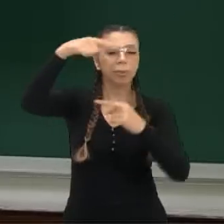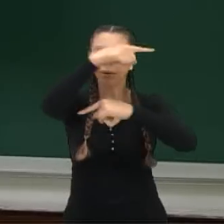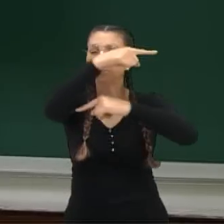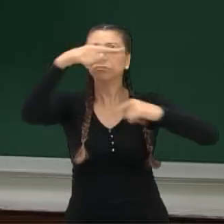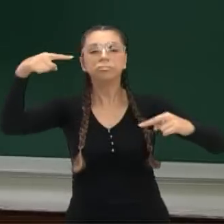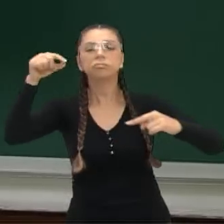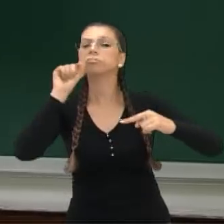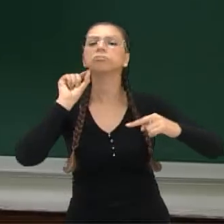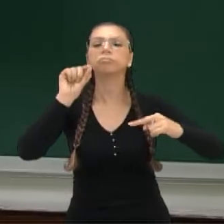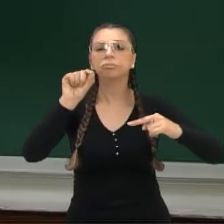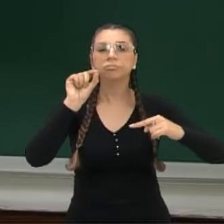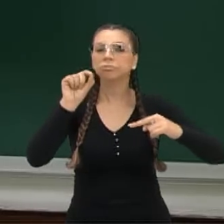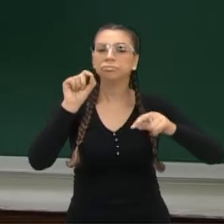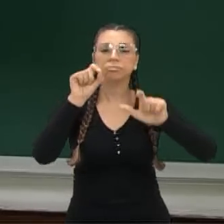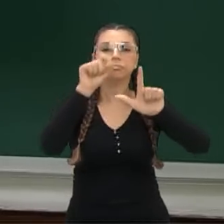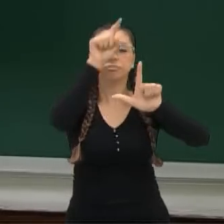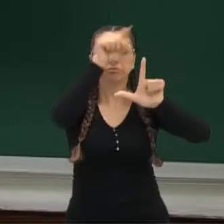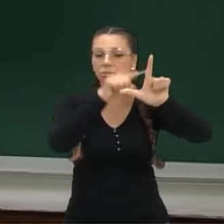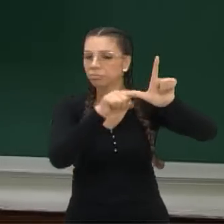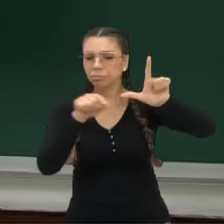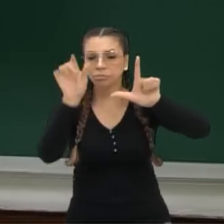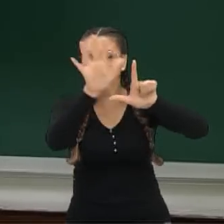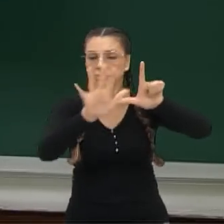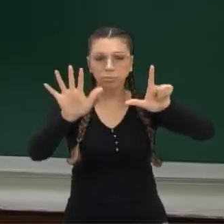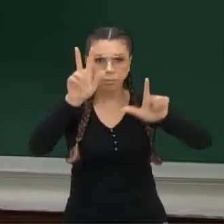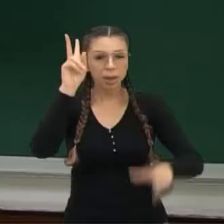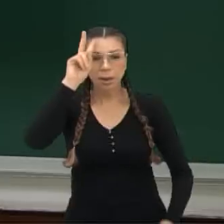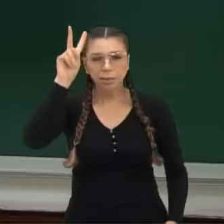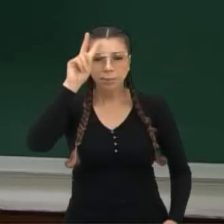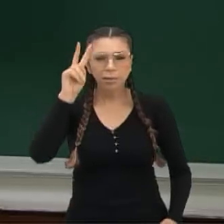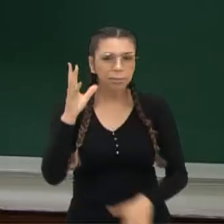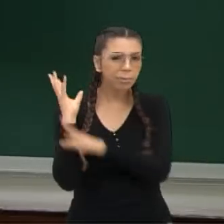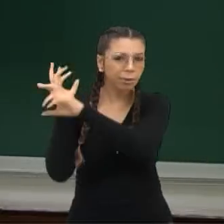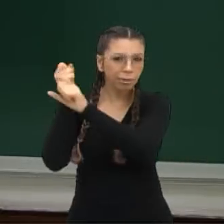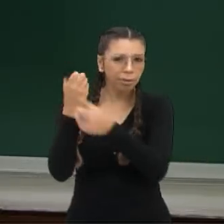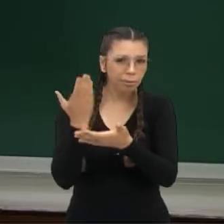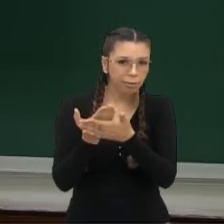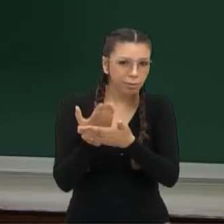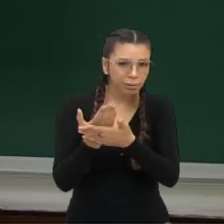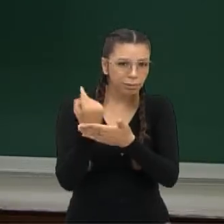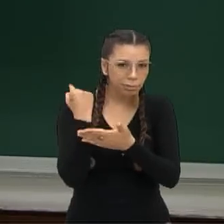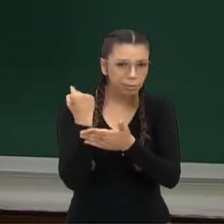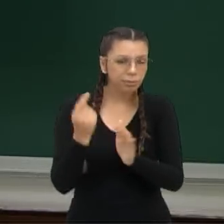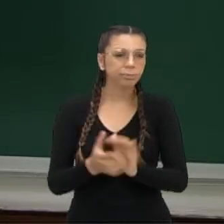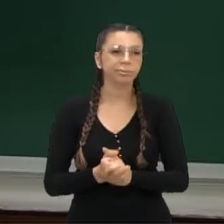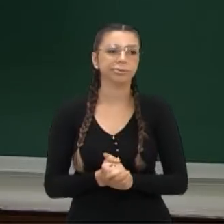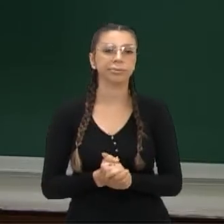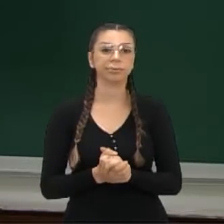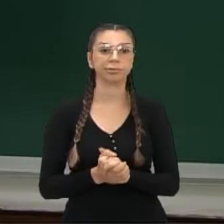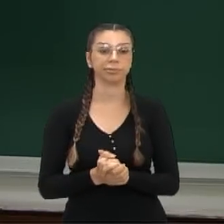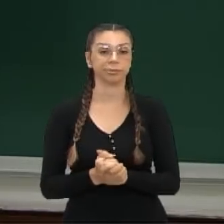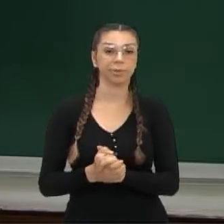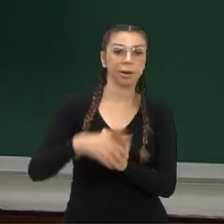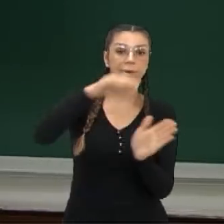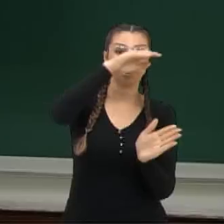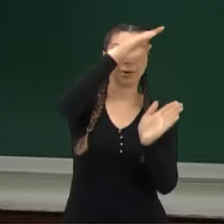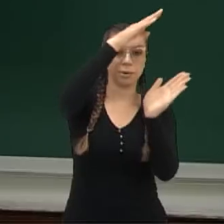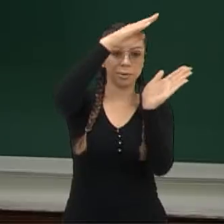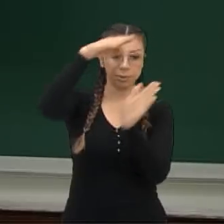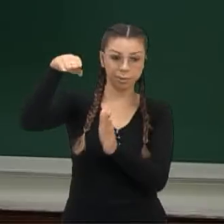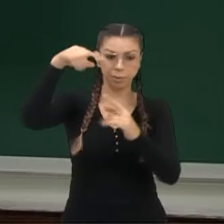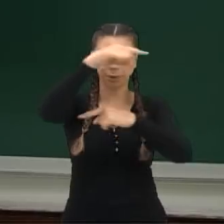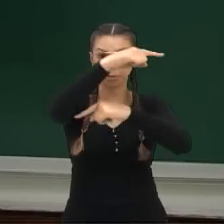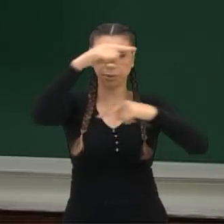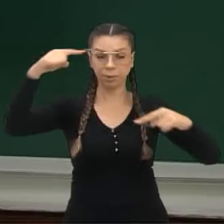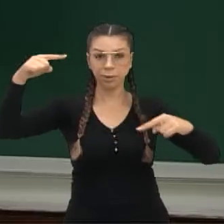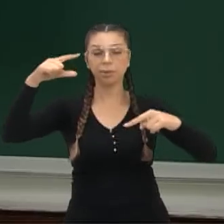esse quadrilátero como paralelogramo? Lembra da aula anterior? Olha lá, paralelogramo. Eu tenho pares